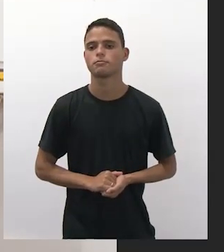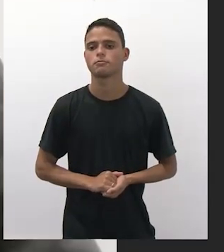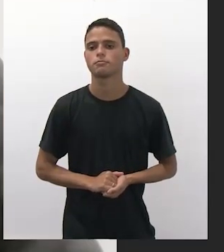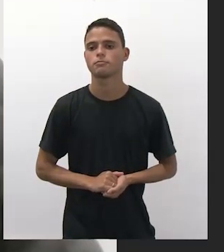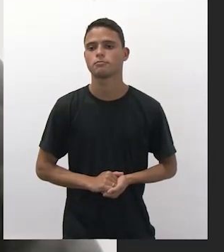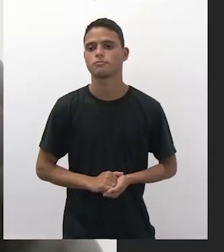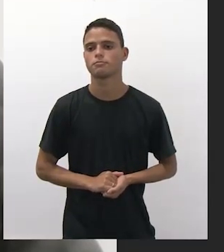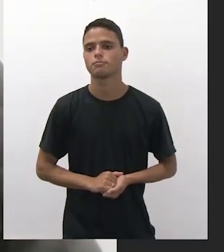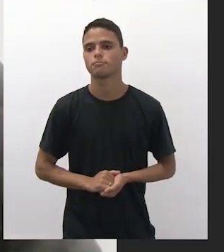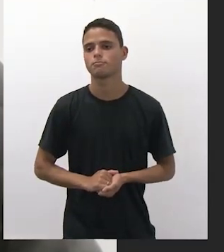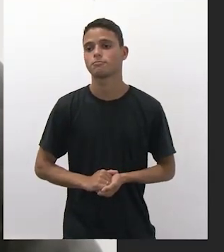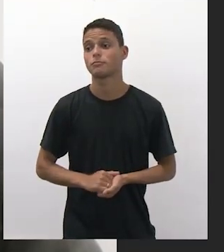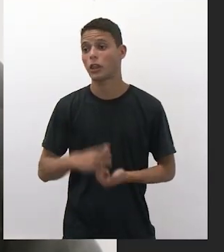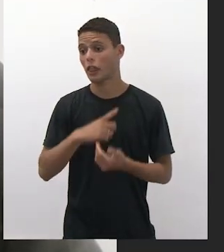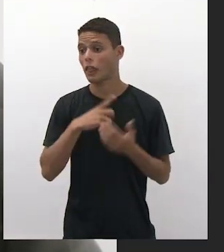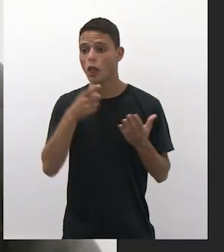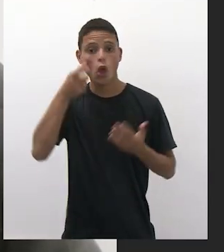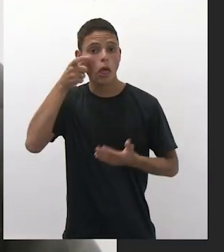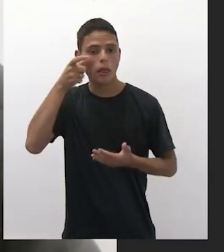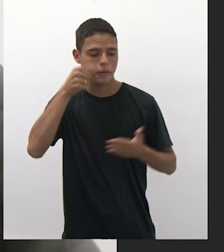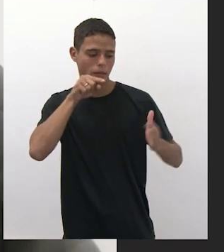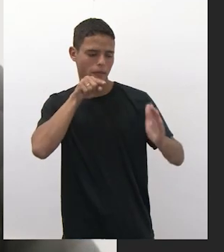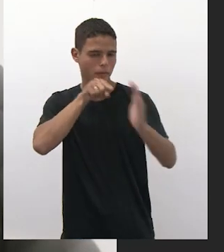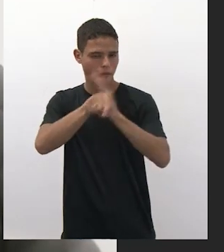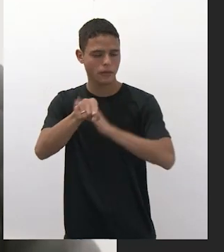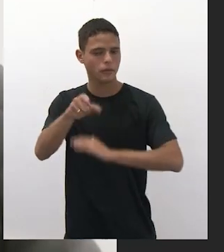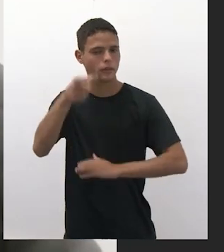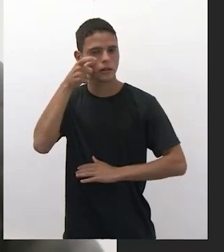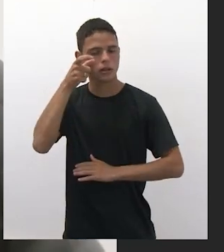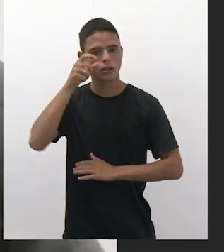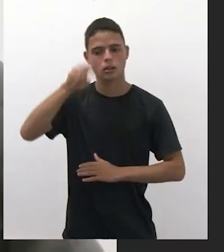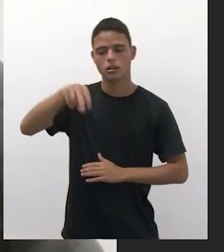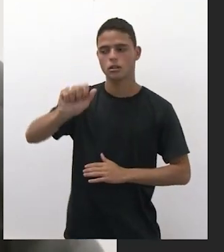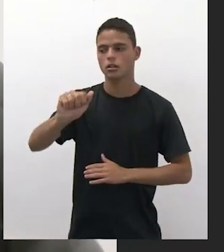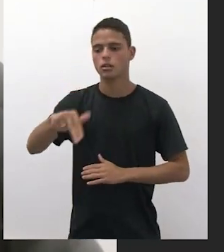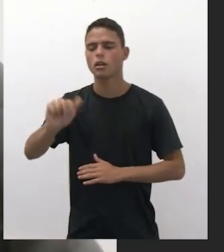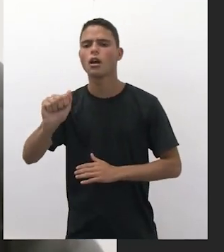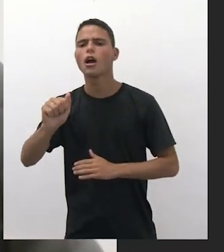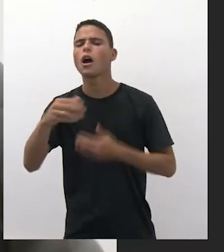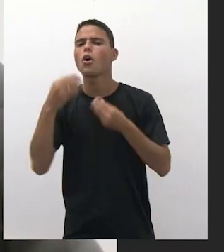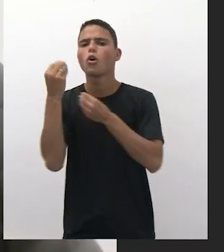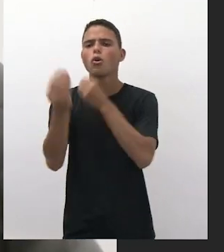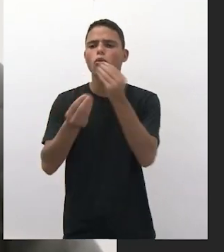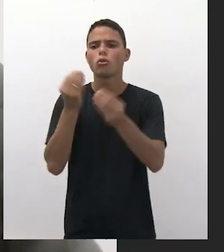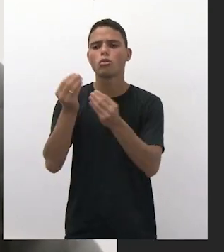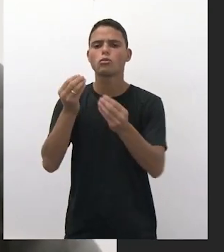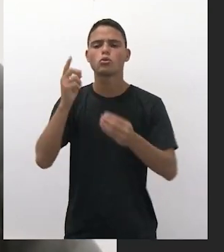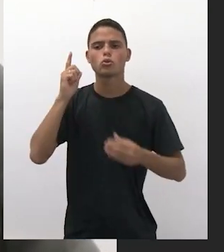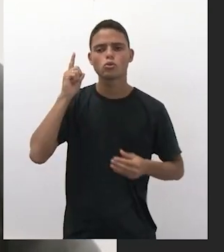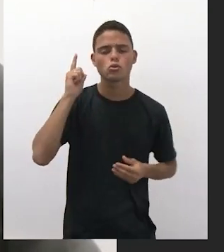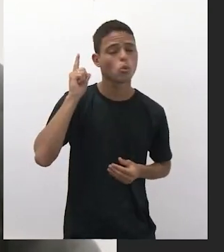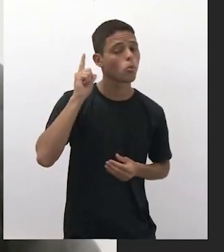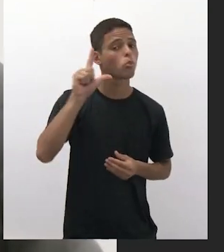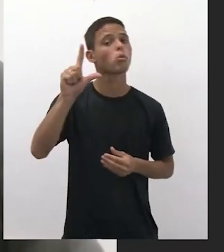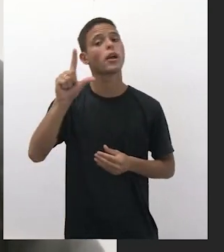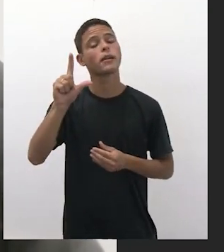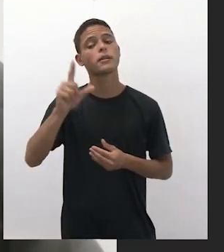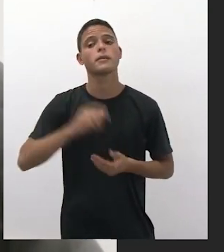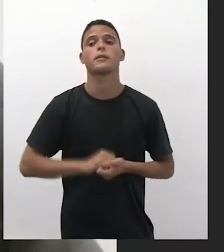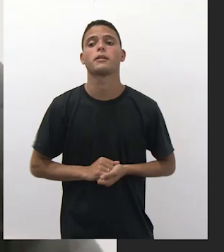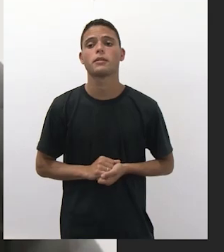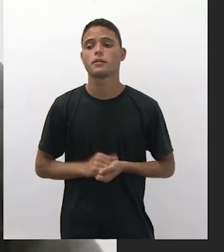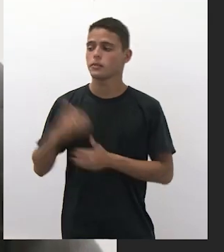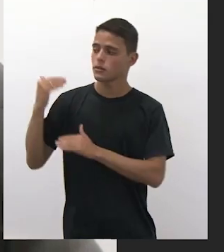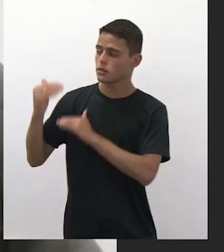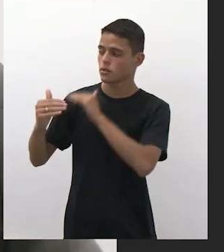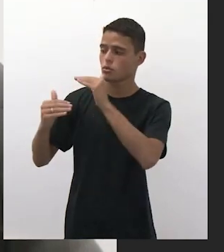Vani, mais uma pergunta bastante interessante da professora Ana Lúcia. Como é possível, se é que seja possível,